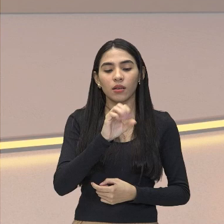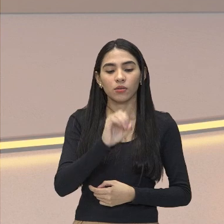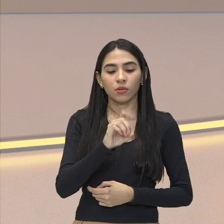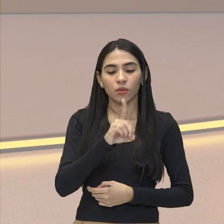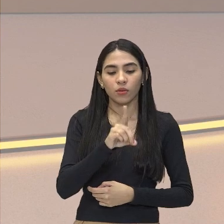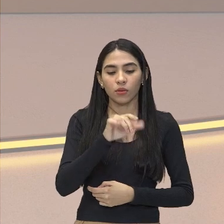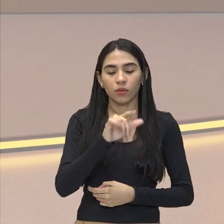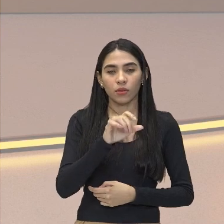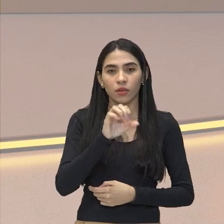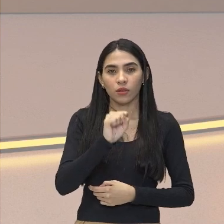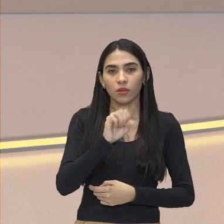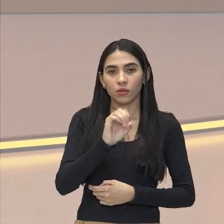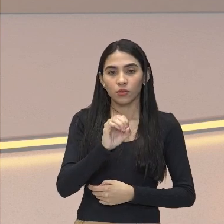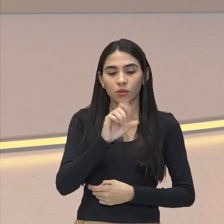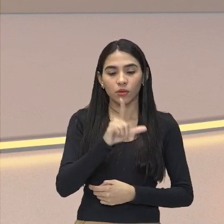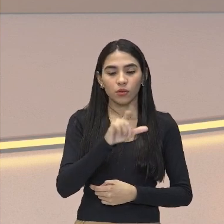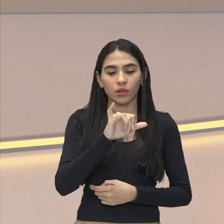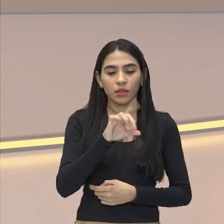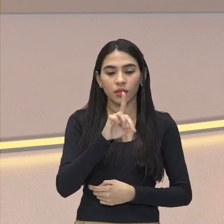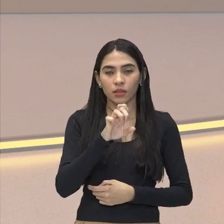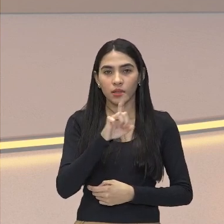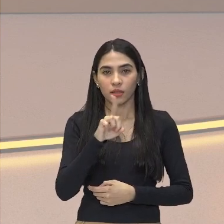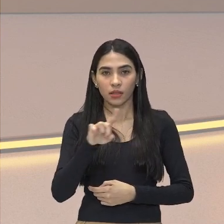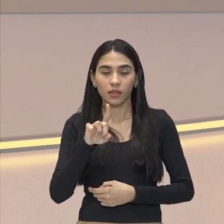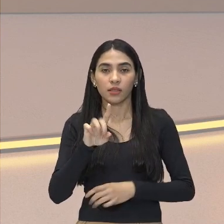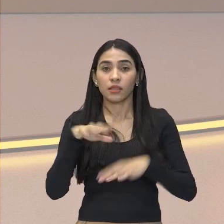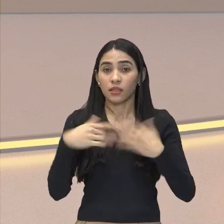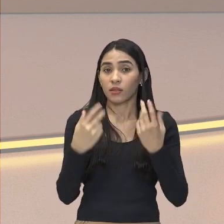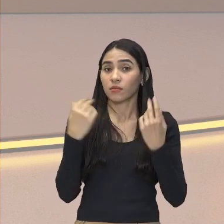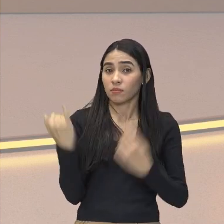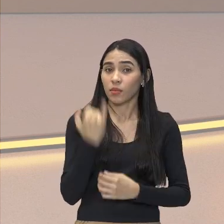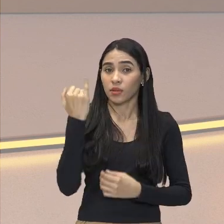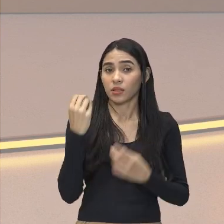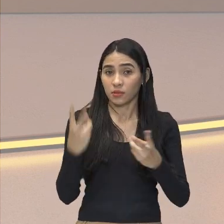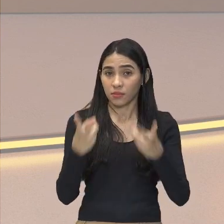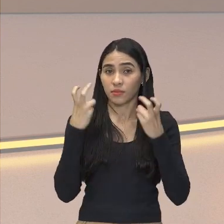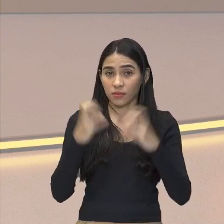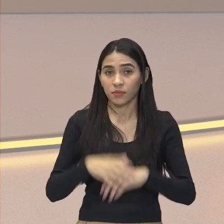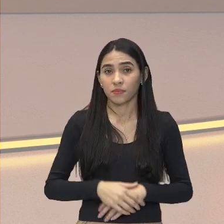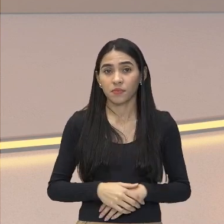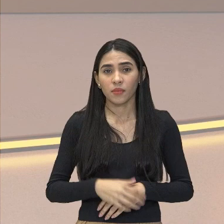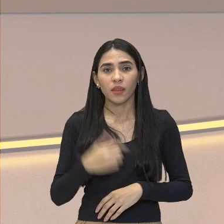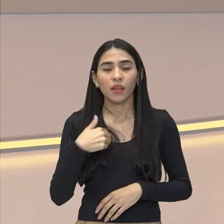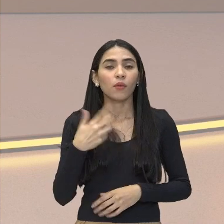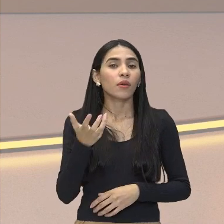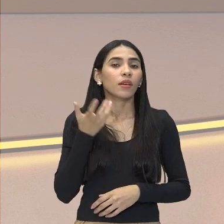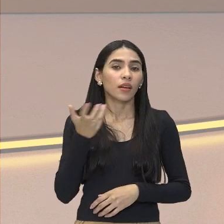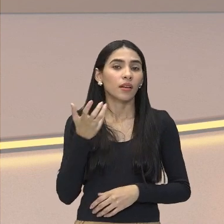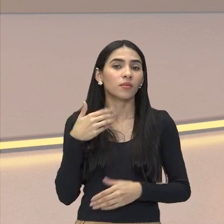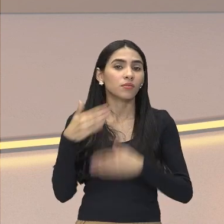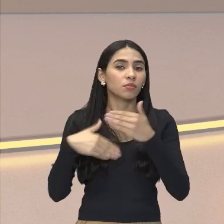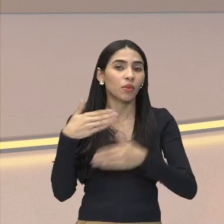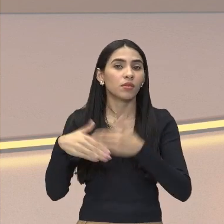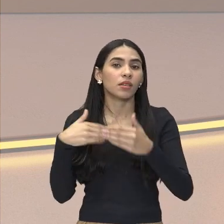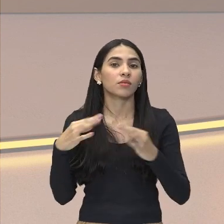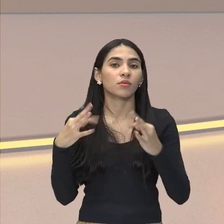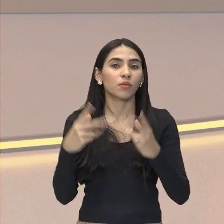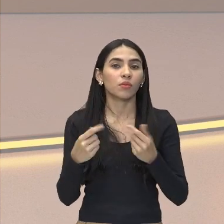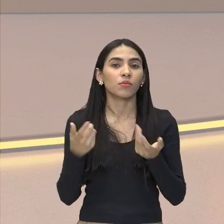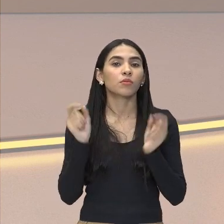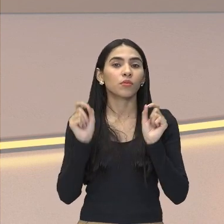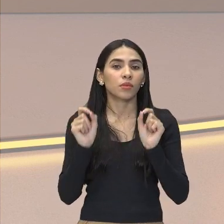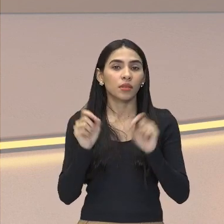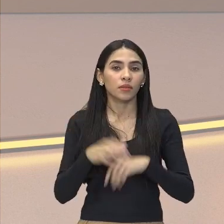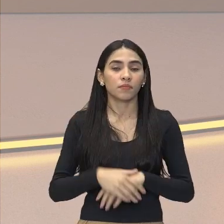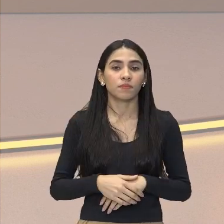solidez, tá? Então isso aí é muito importante a gente perceber, tá? O que eu quero nesse processo todo?